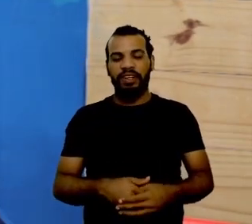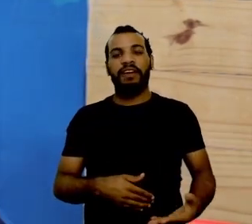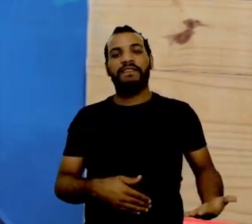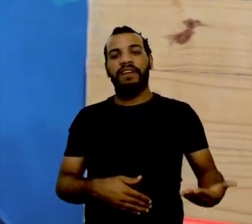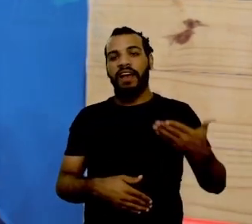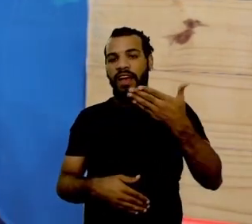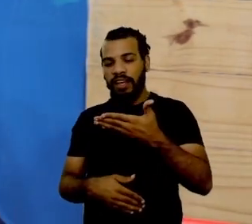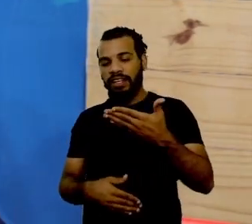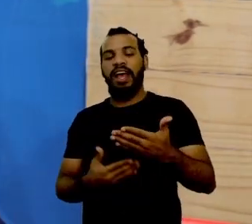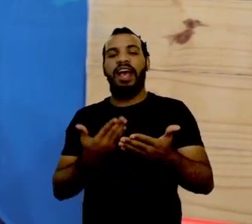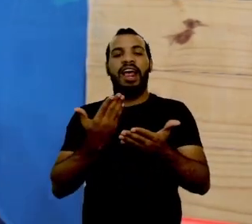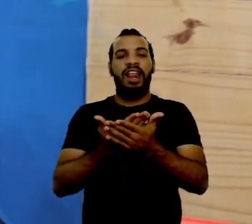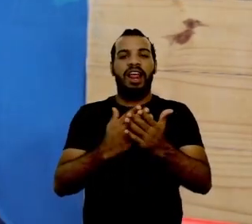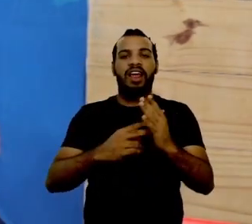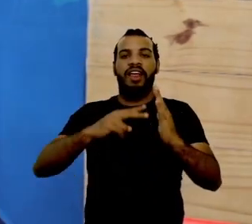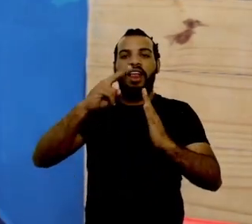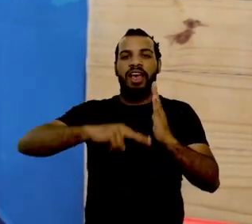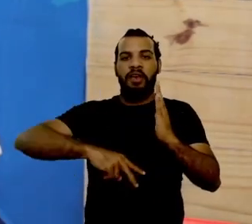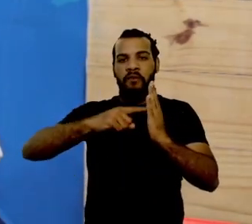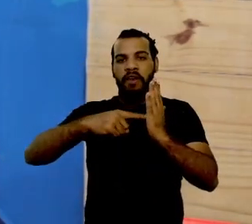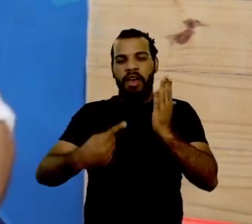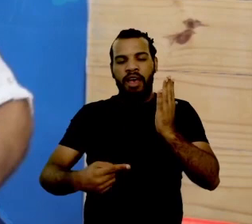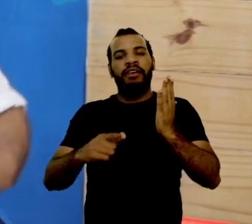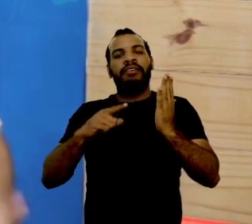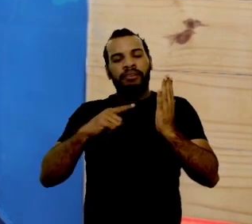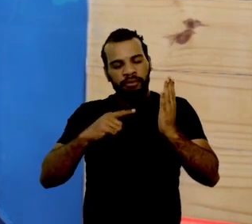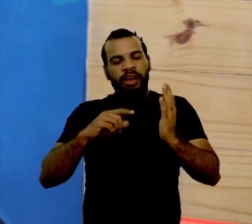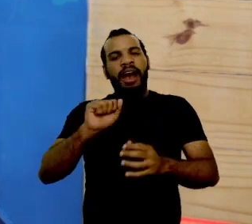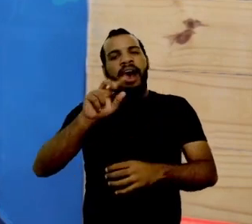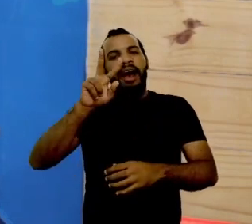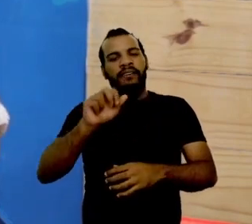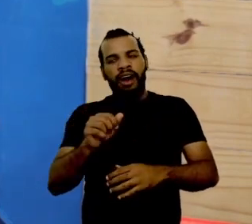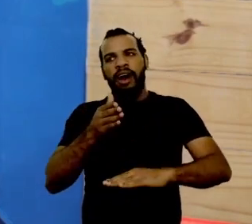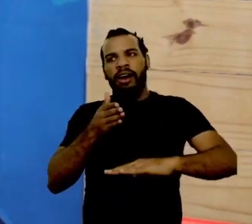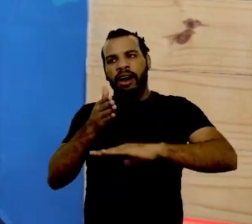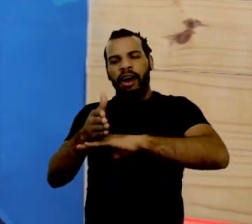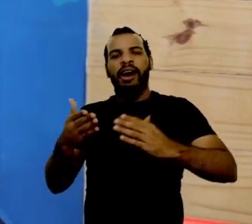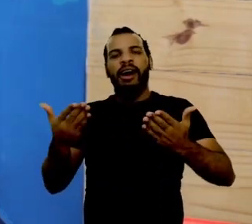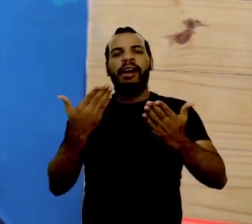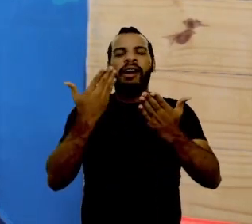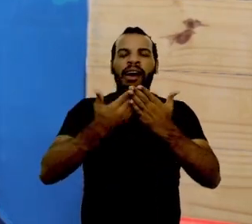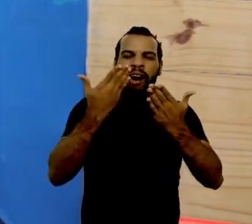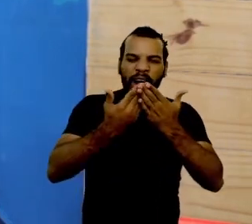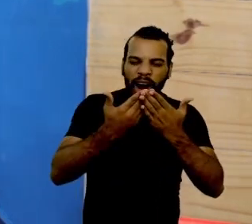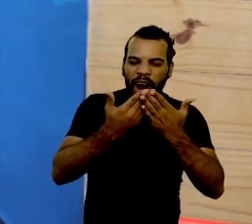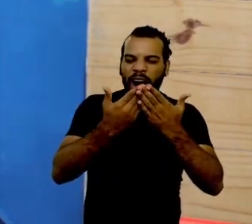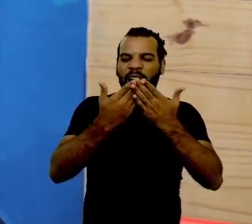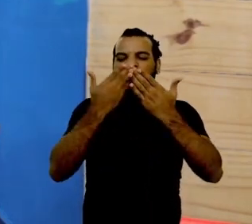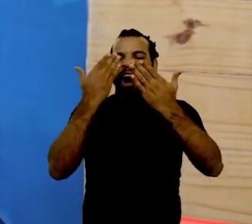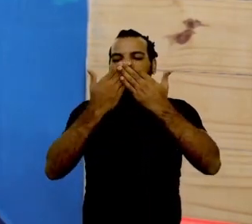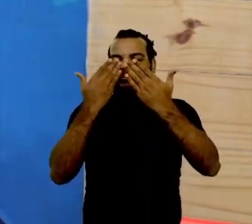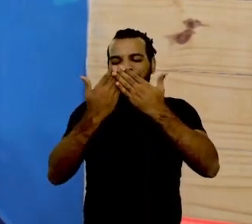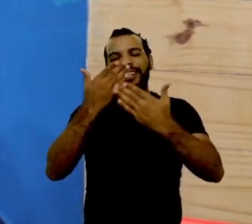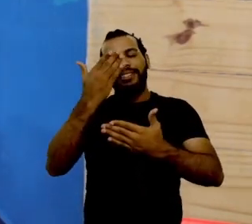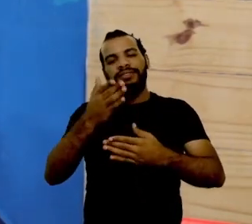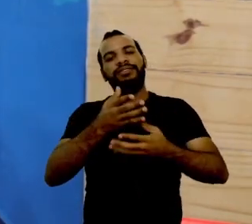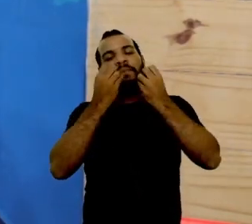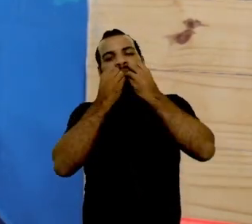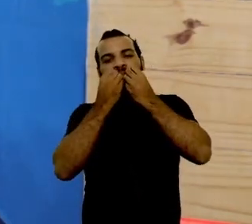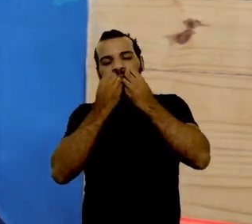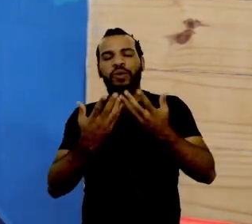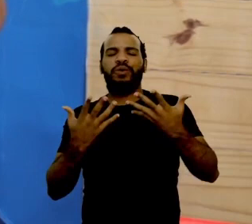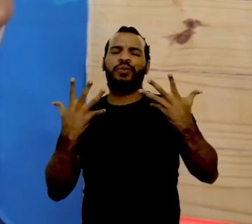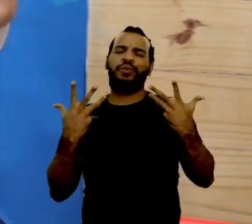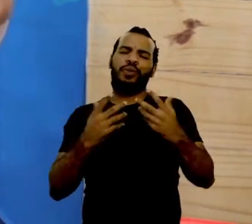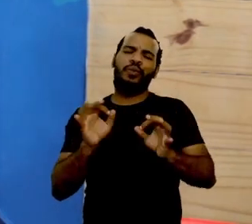virtual do aluno AVA e pega todo esse material para tu estudar, preparado pela rede estadual, com muito amor e